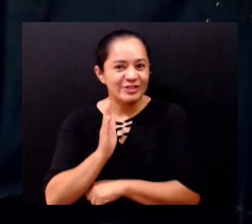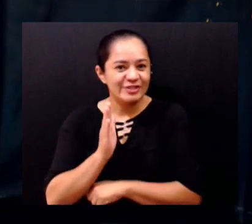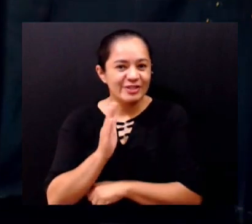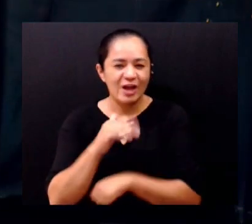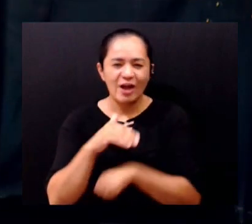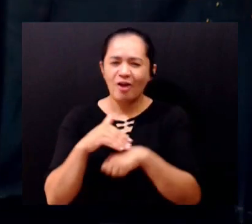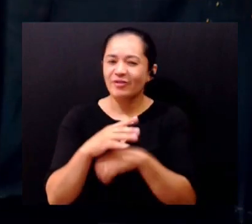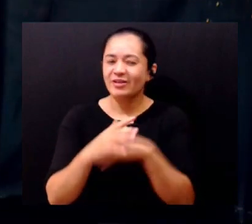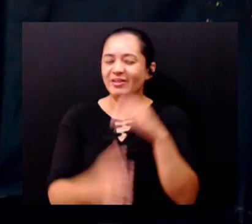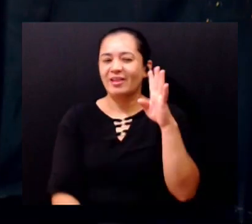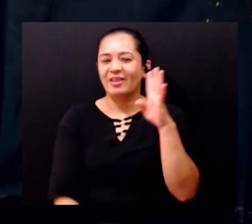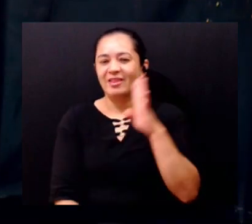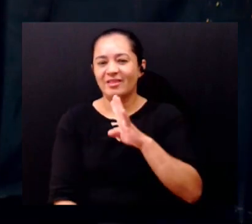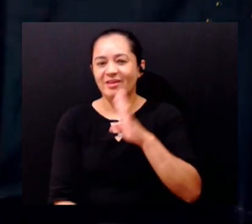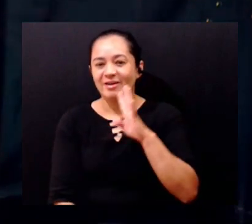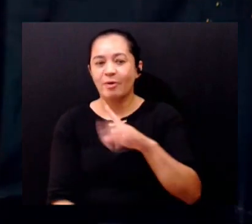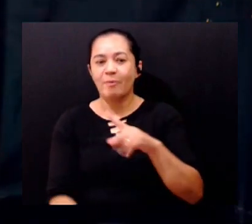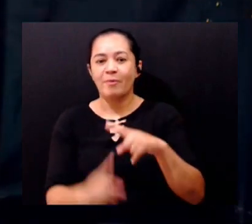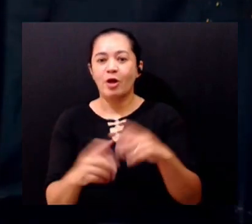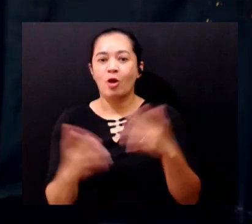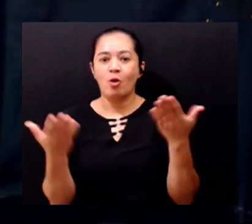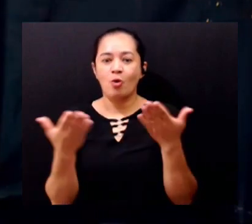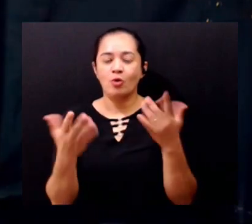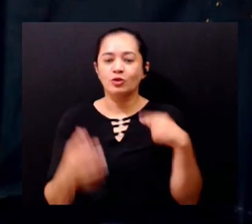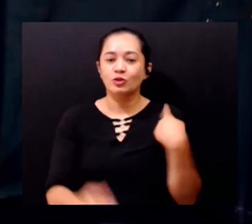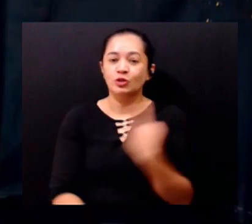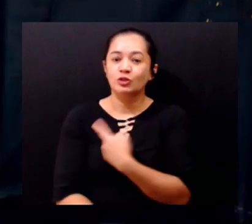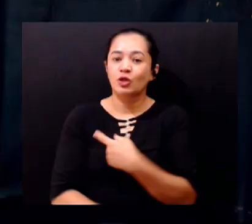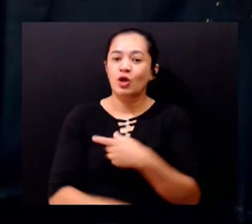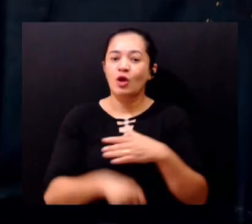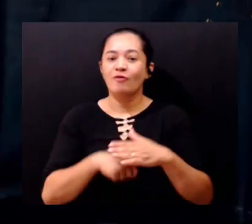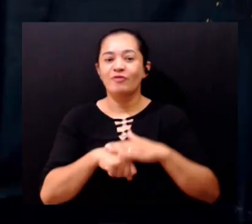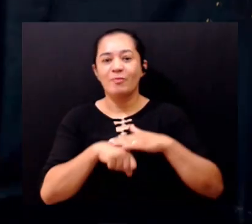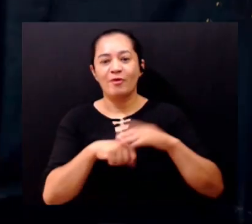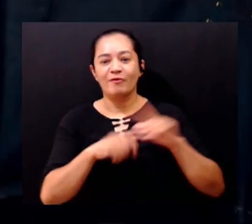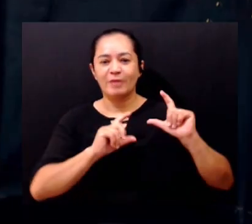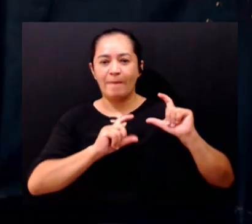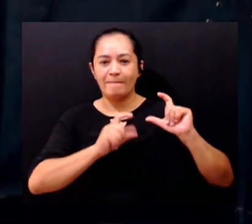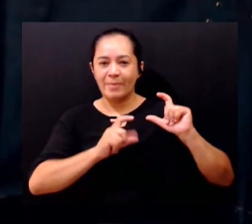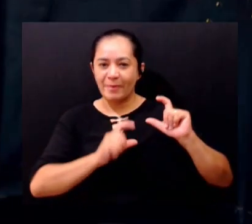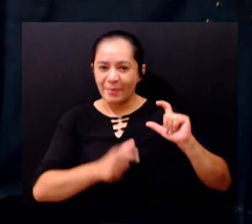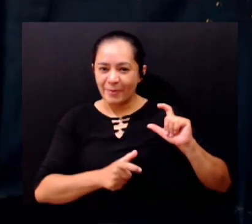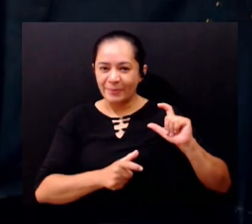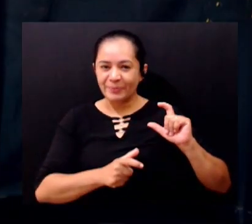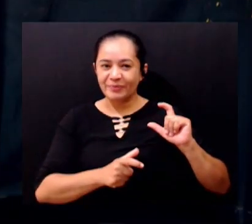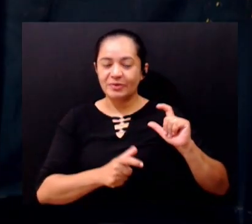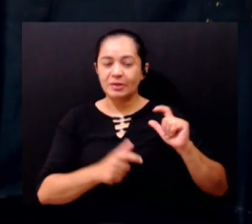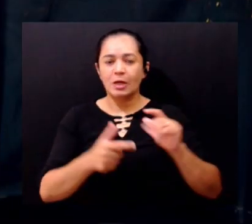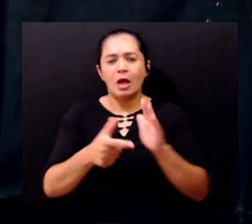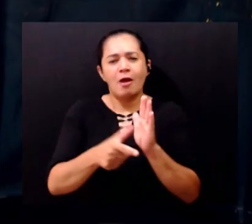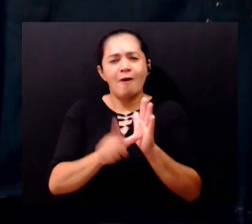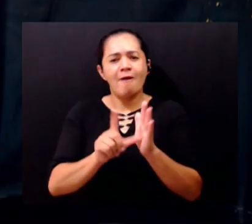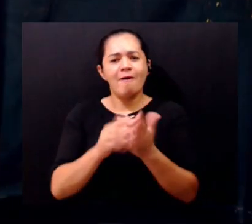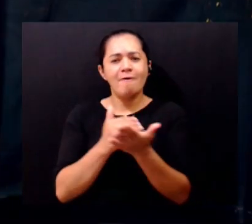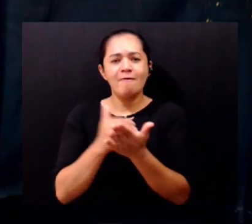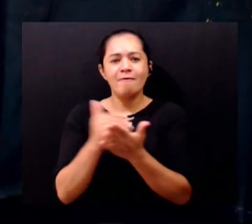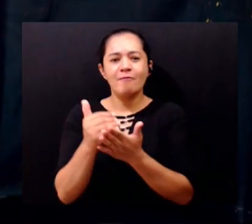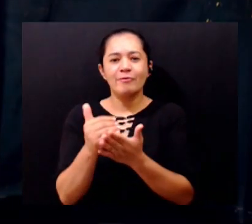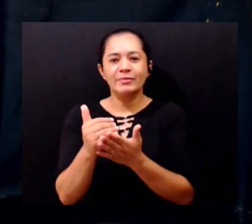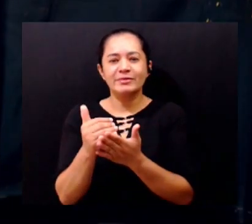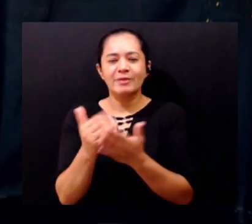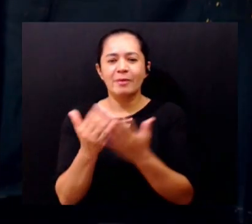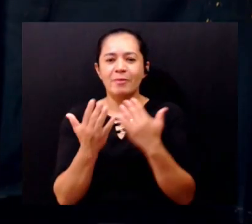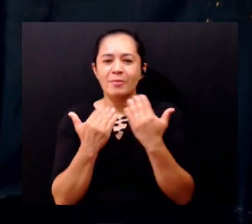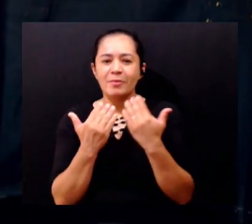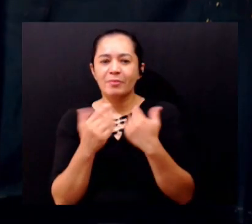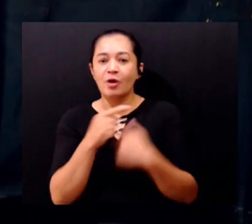porque hoje nós vamos falar sobre quadrinhos. Antes da gente iniciar esse bate-papo legal, eu gostaria que vocês se